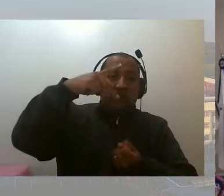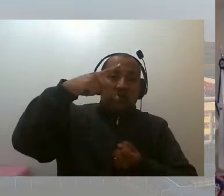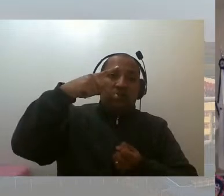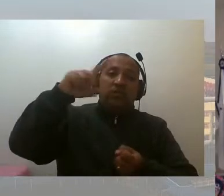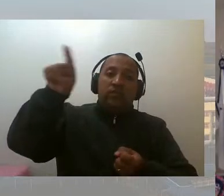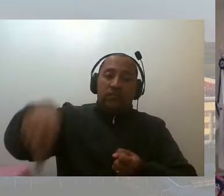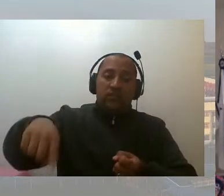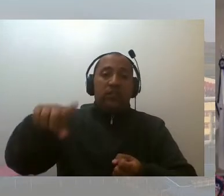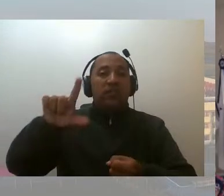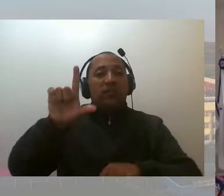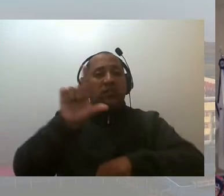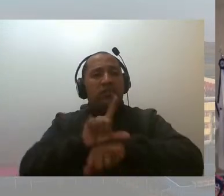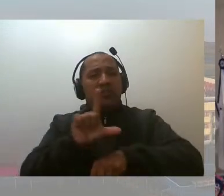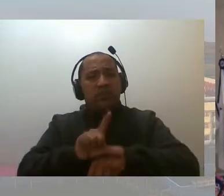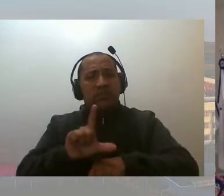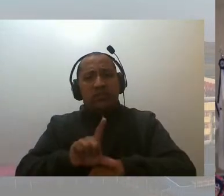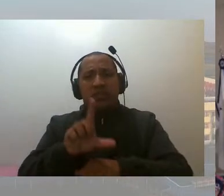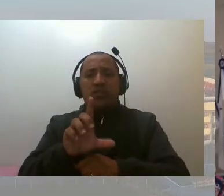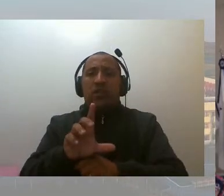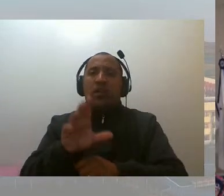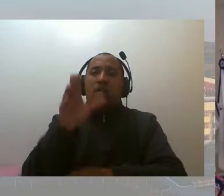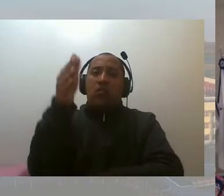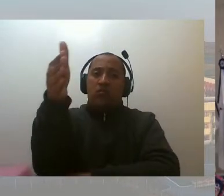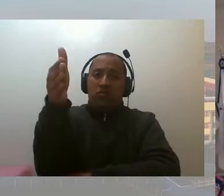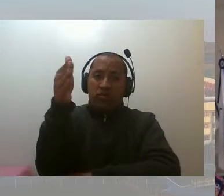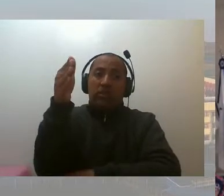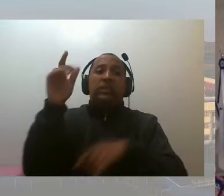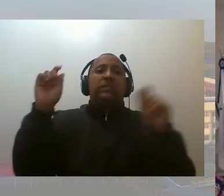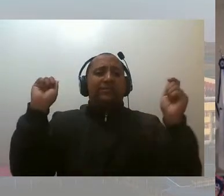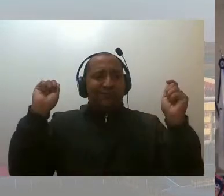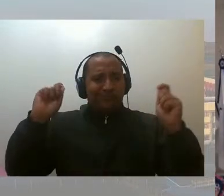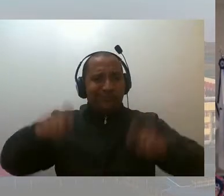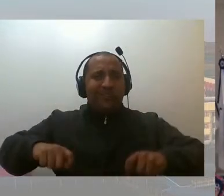Santana do Livramento tem uma rede hoteleira que consegue suportar